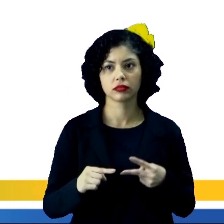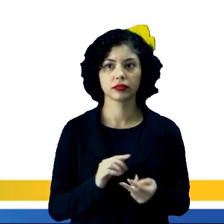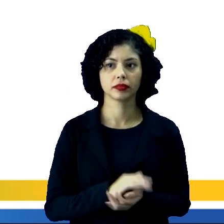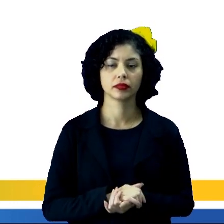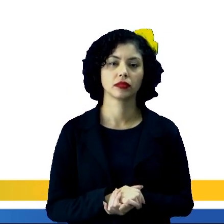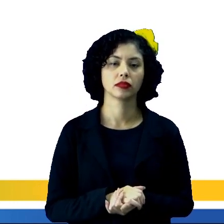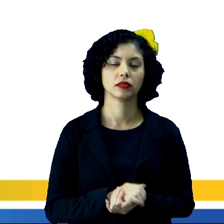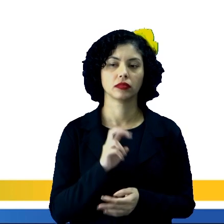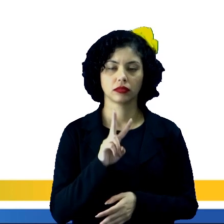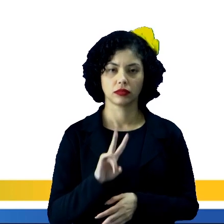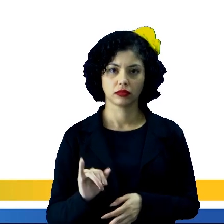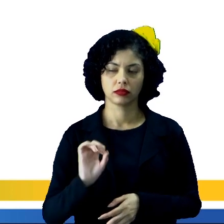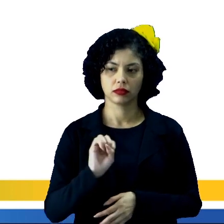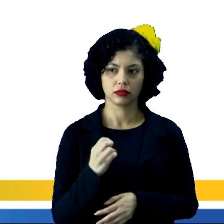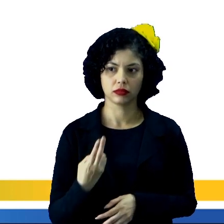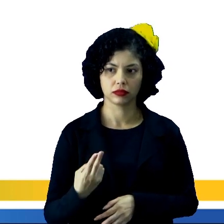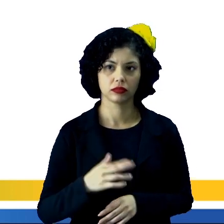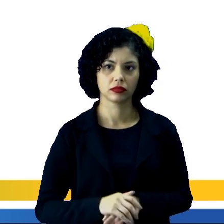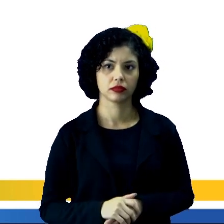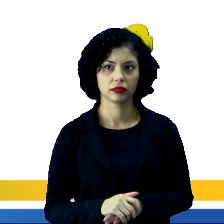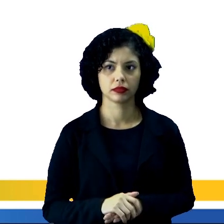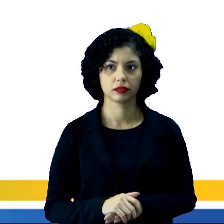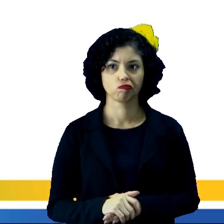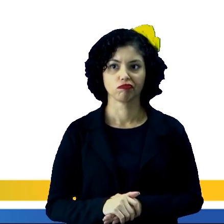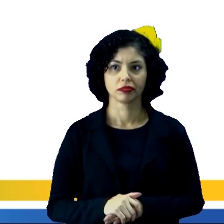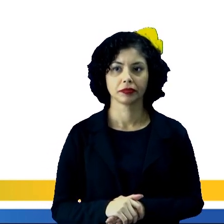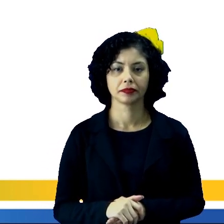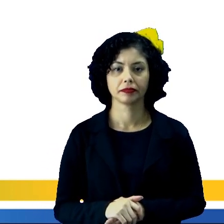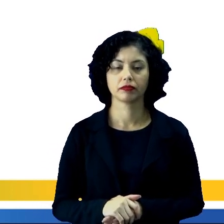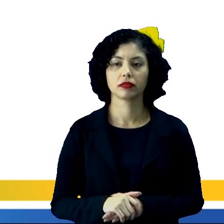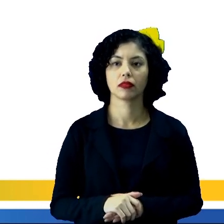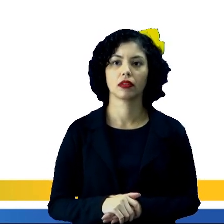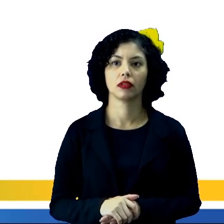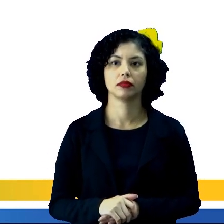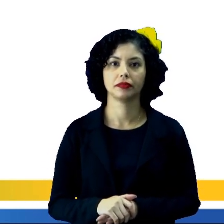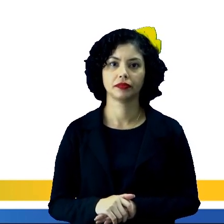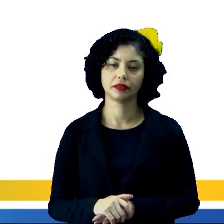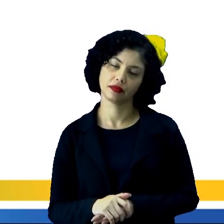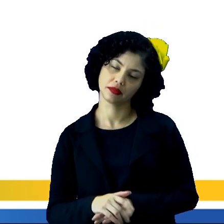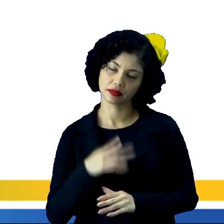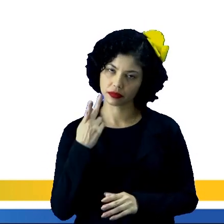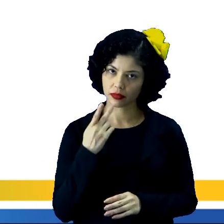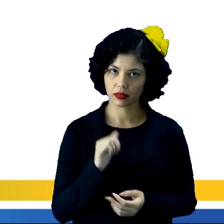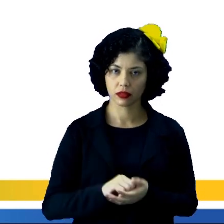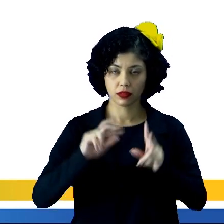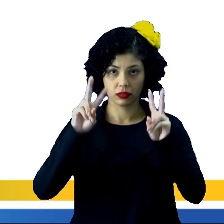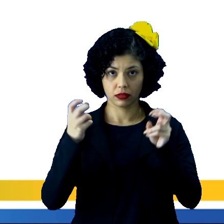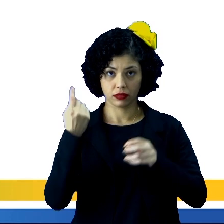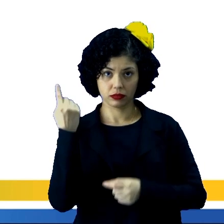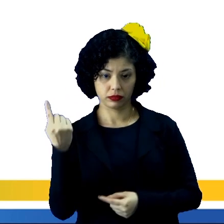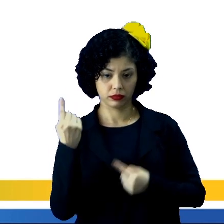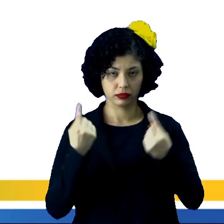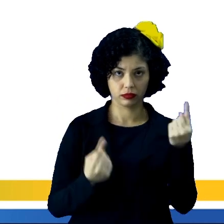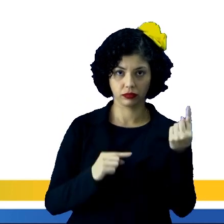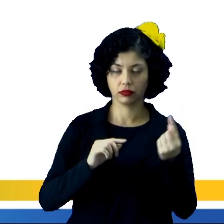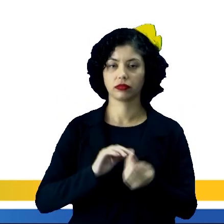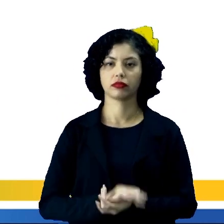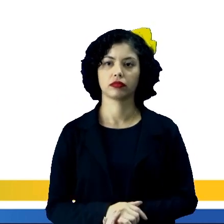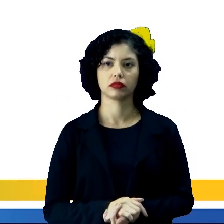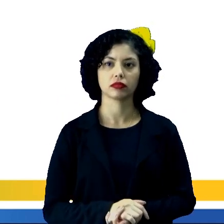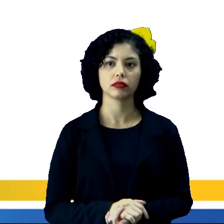opções, então você vai utilizar esse or, ok? Que se vai, falar sobre uma coisa ou